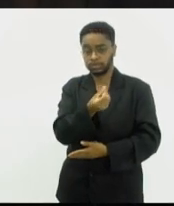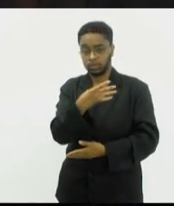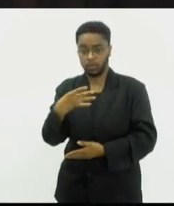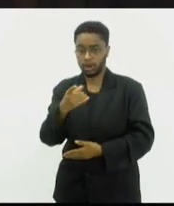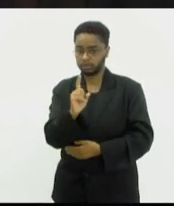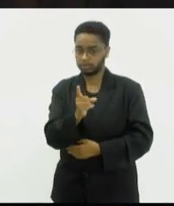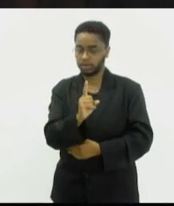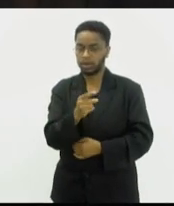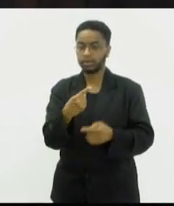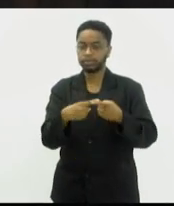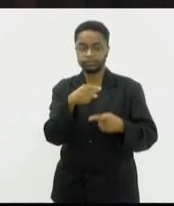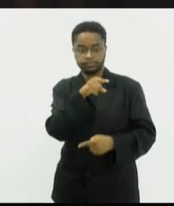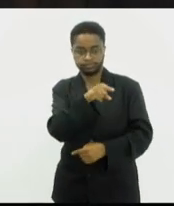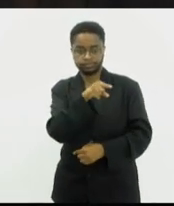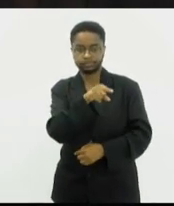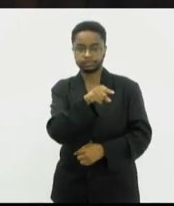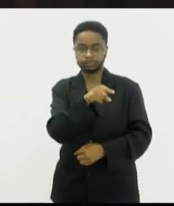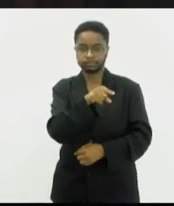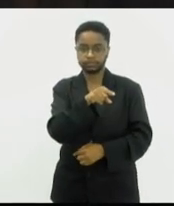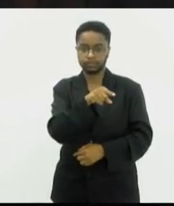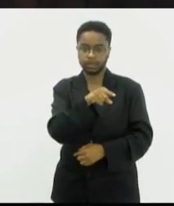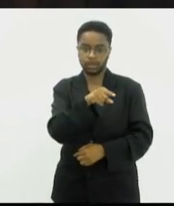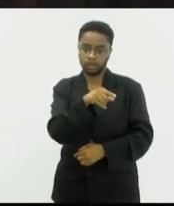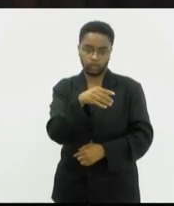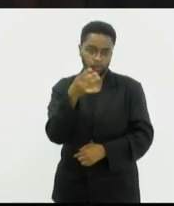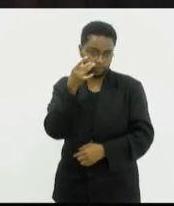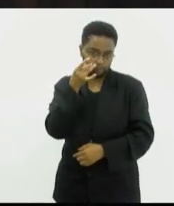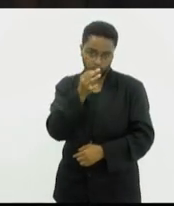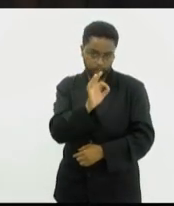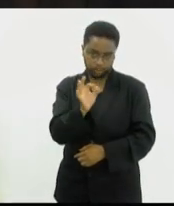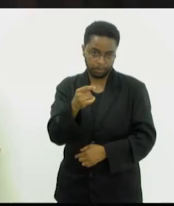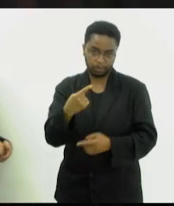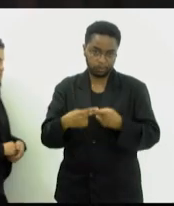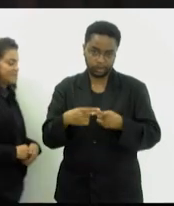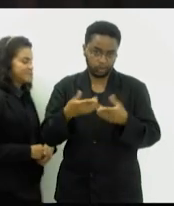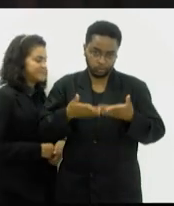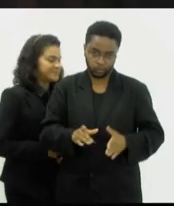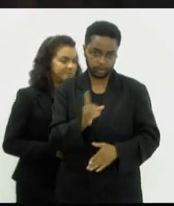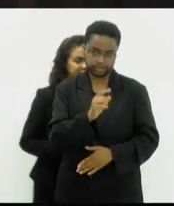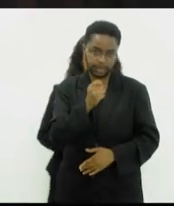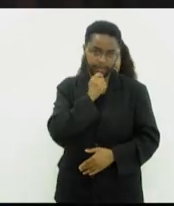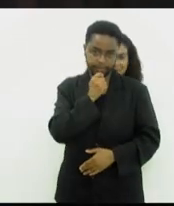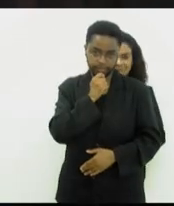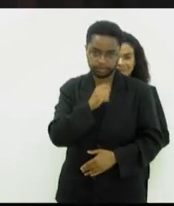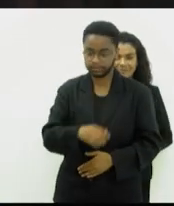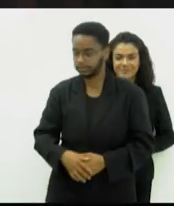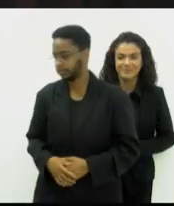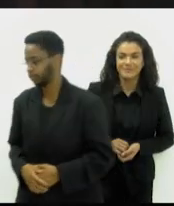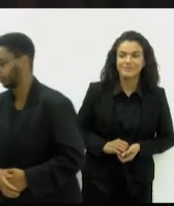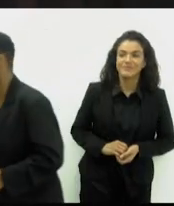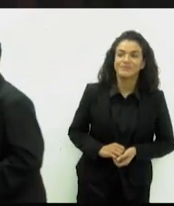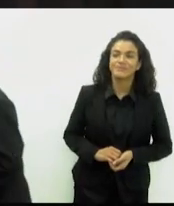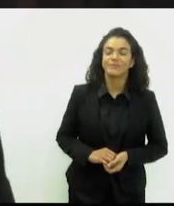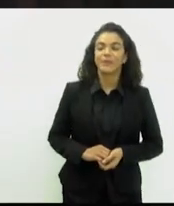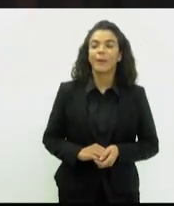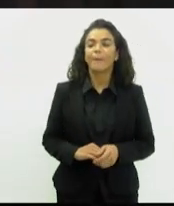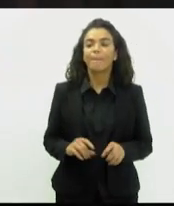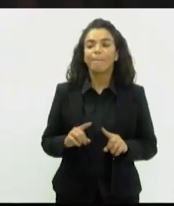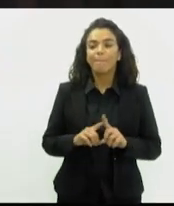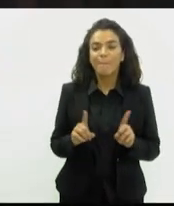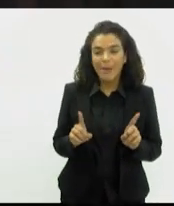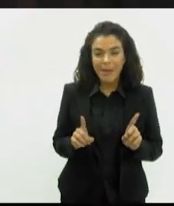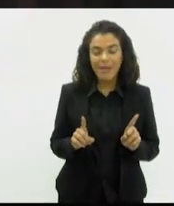Vossa Excelência não presenciou, porque não tinha nascido, é muito jovem, mas que, como